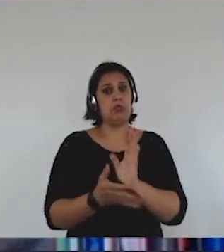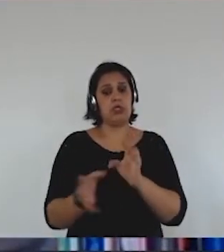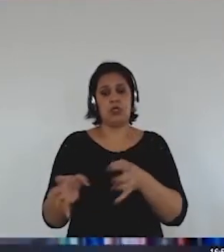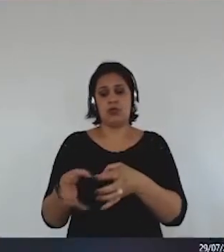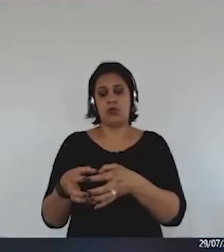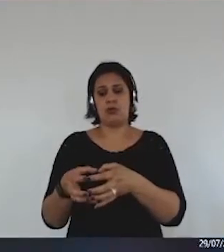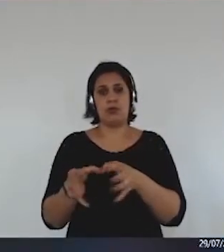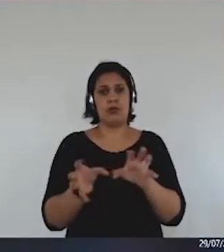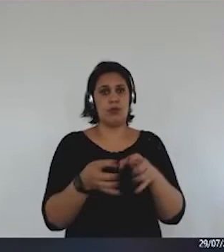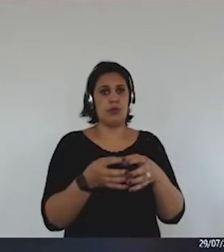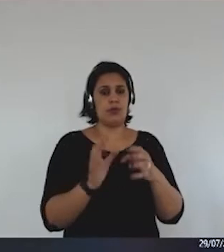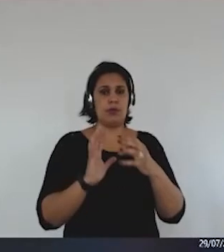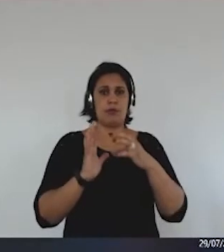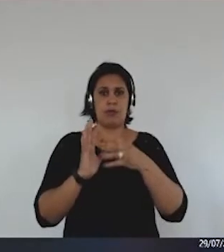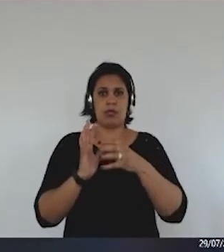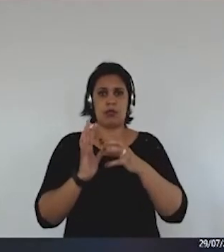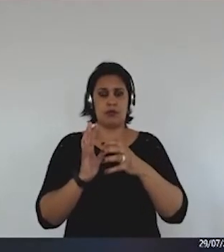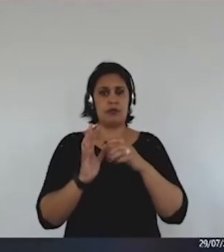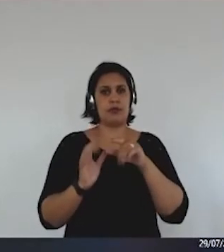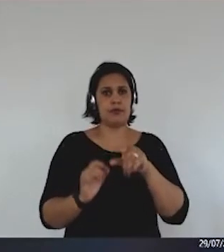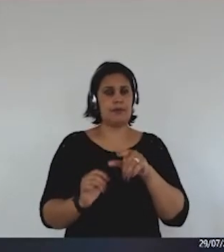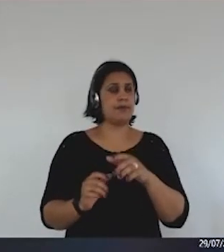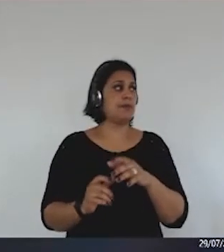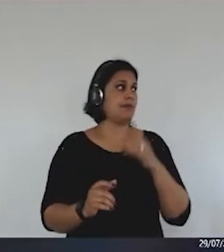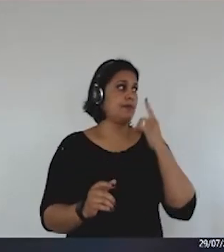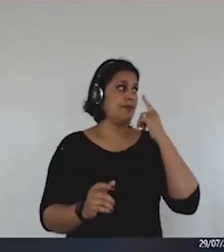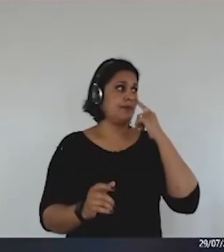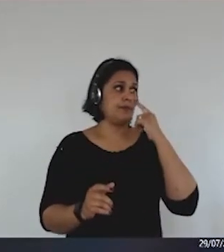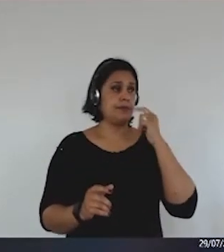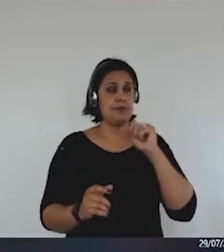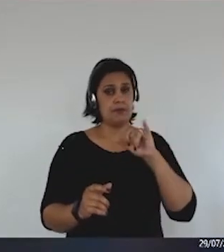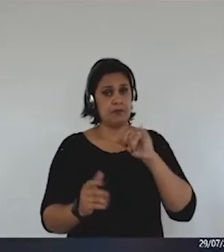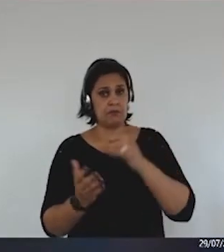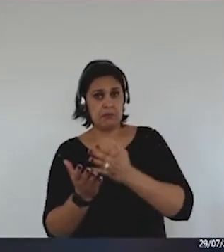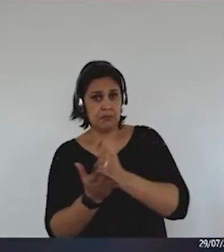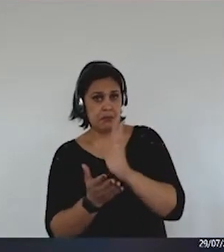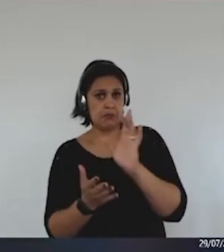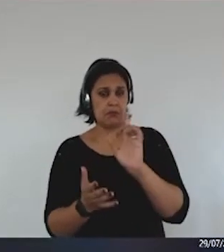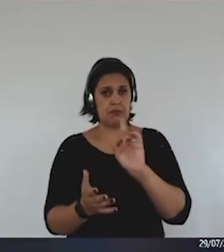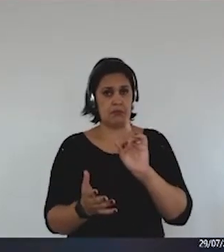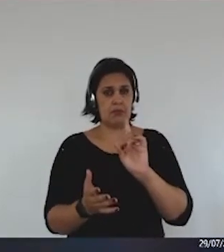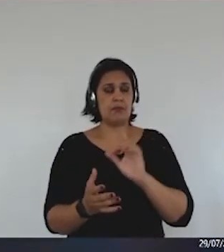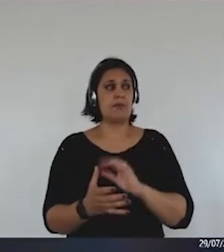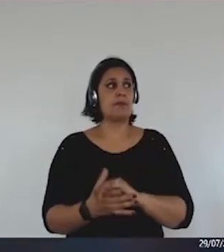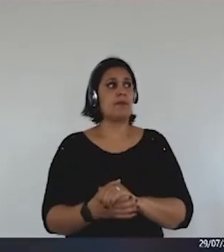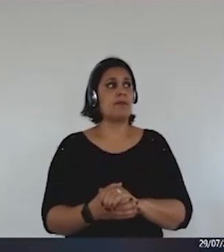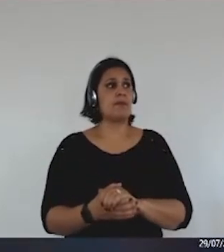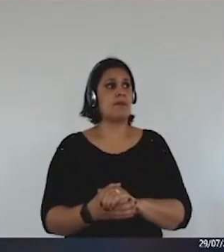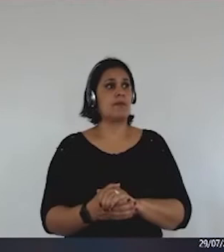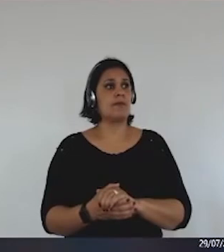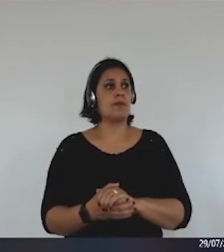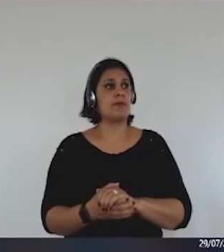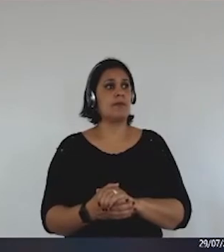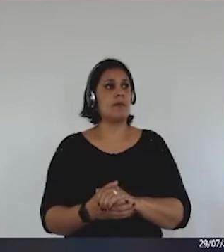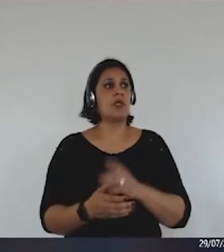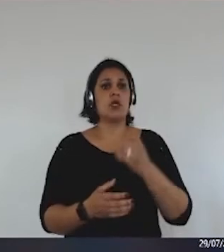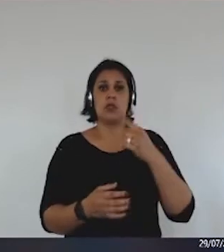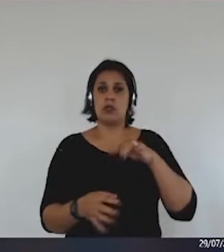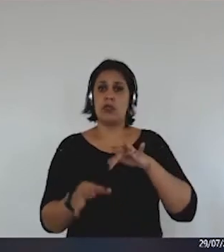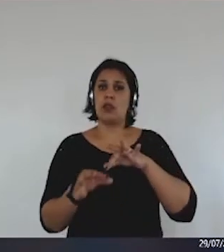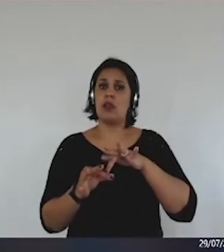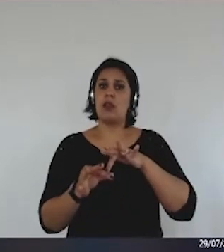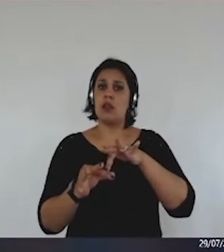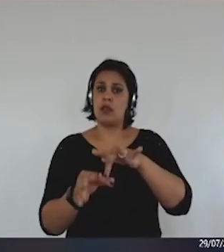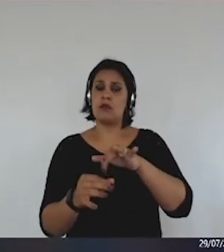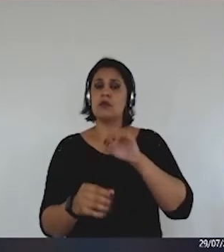políticos, inclusive nós estamos fazendo um parecer sobre isso no âmbito do IAB, no âmbito da comissão, estamos levando isso também